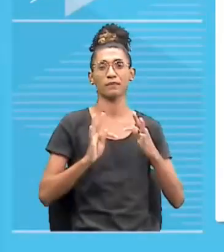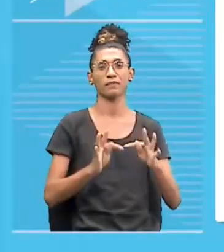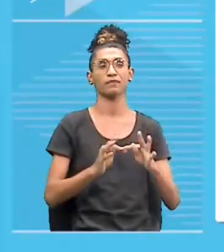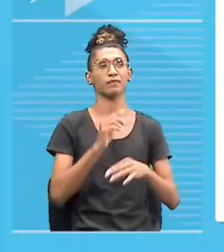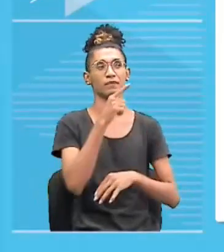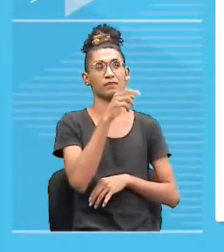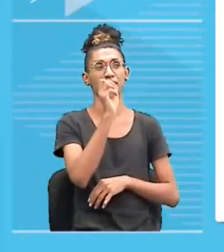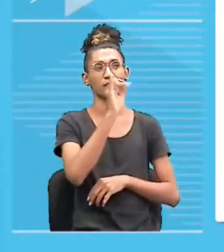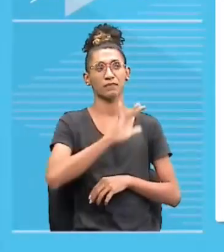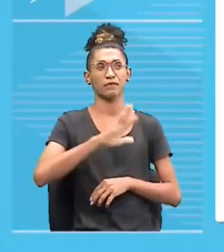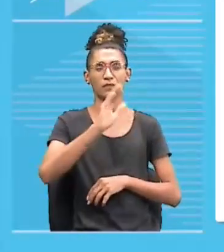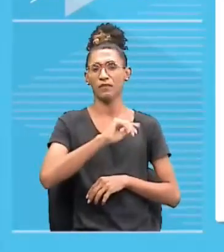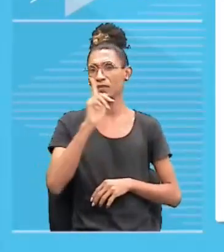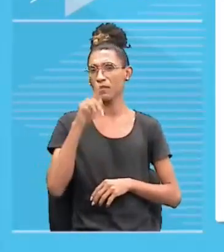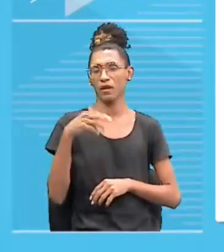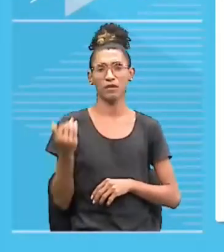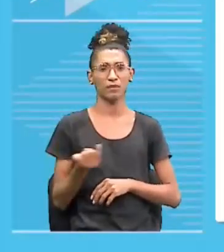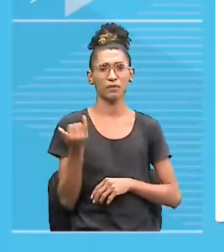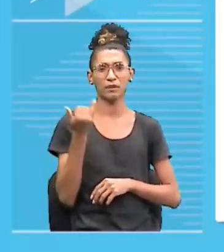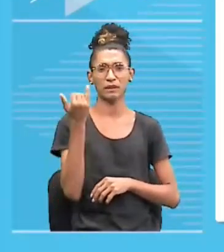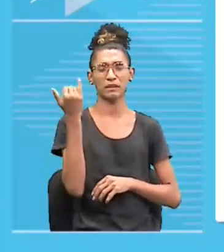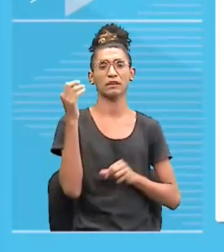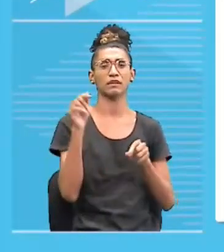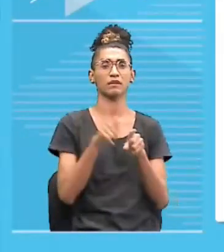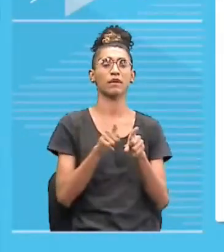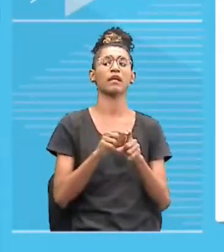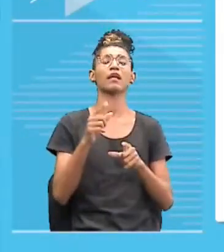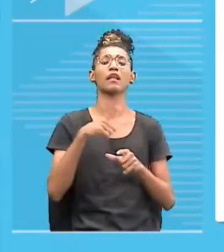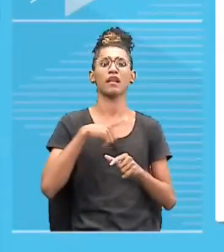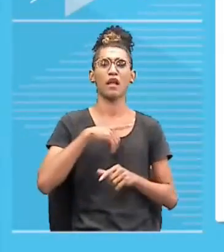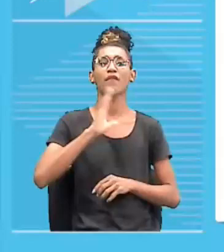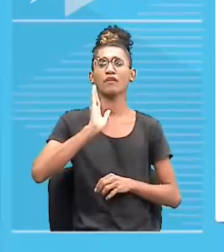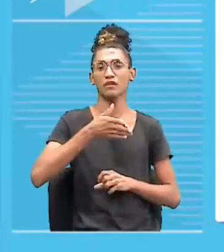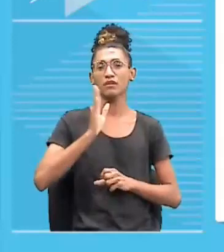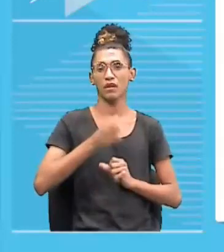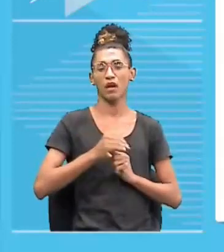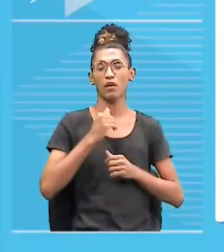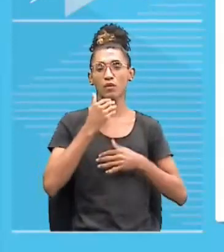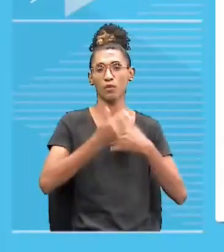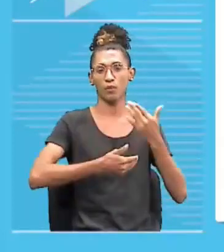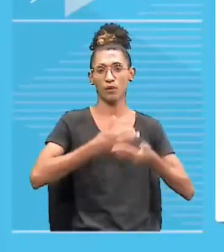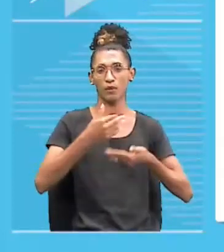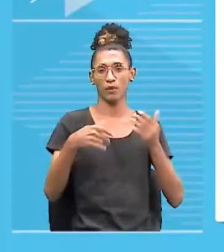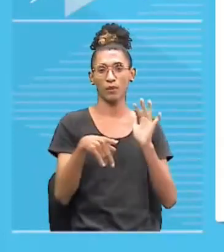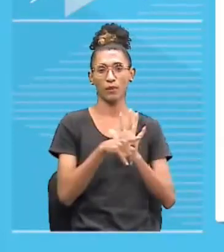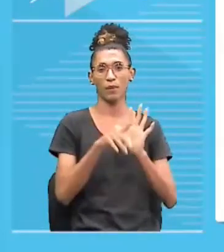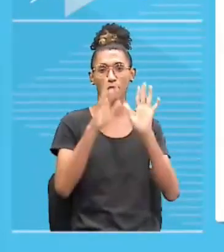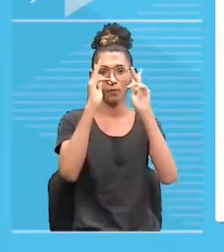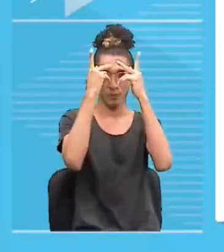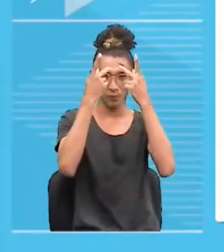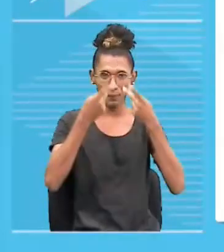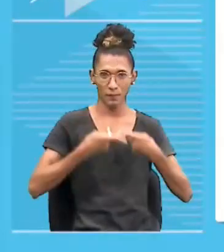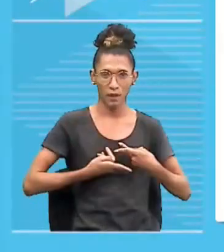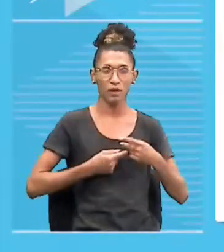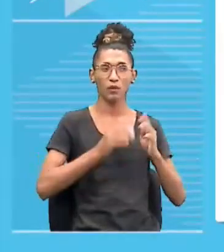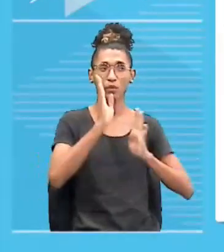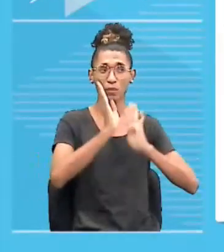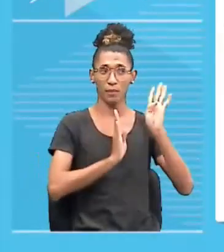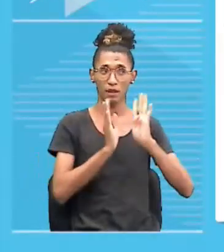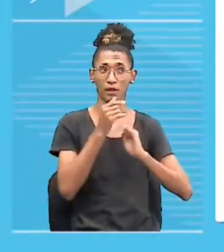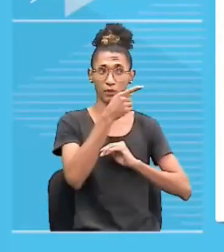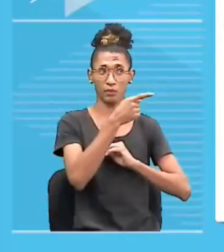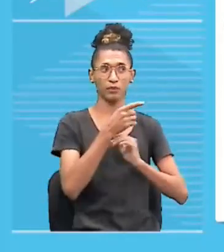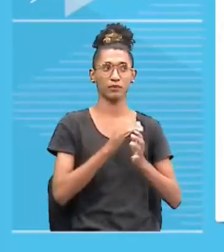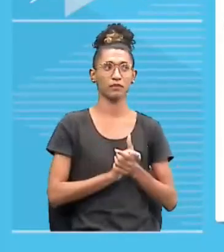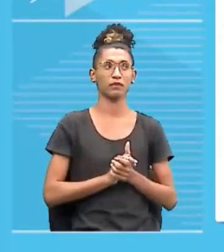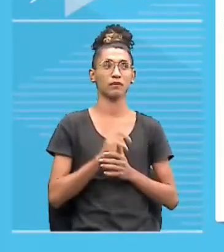Ela foi um processo mais tecnológico que existia na humanidade nesse período, tá certo? Dessa época. Isso